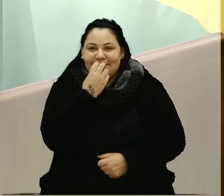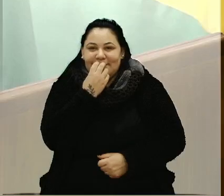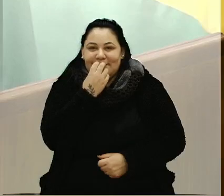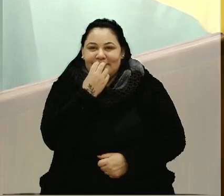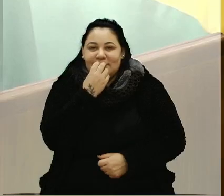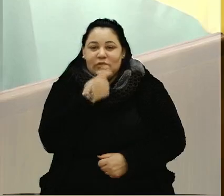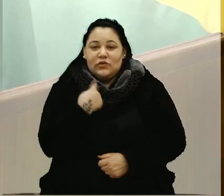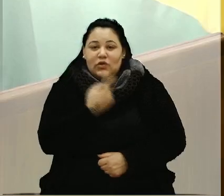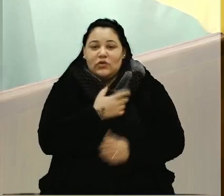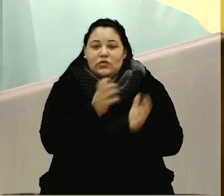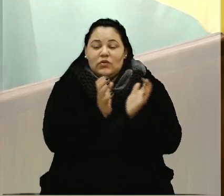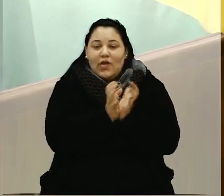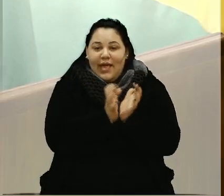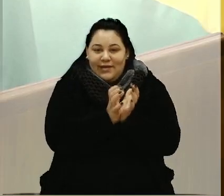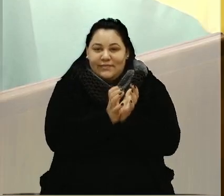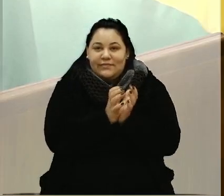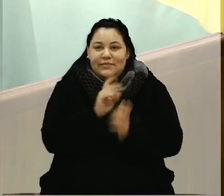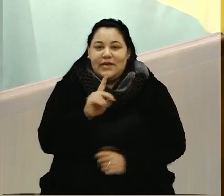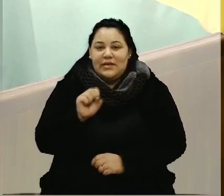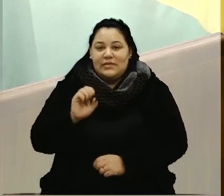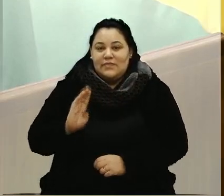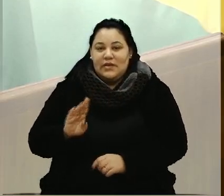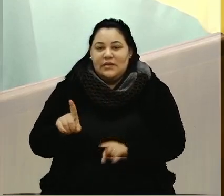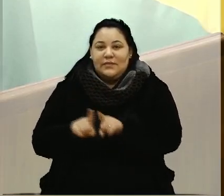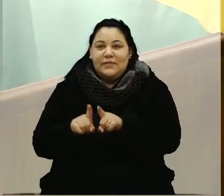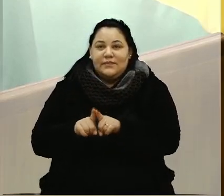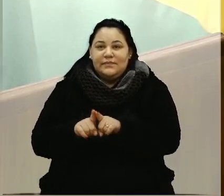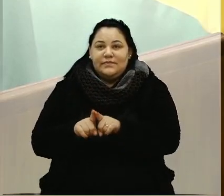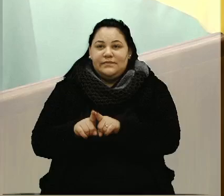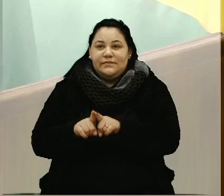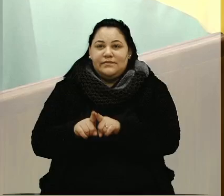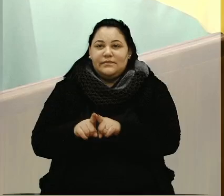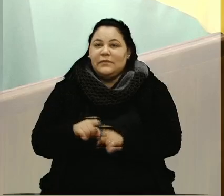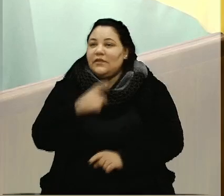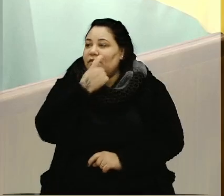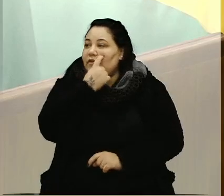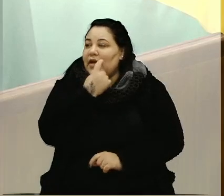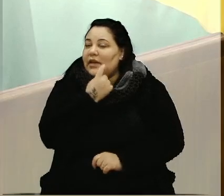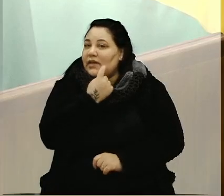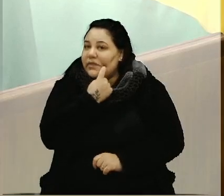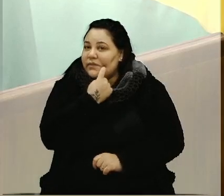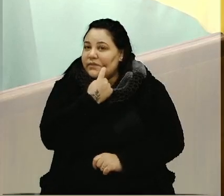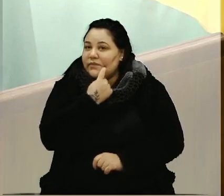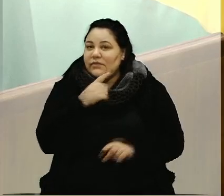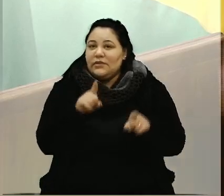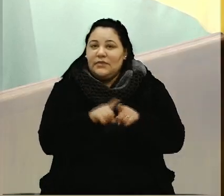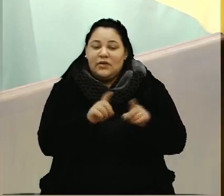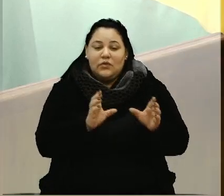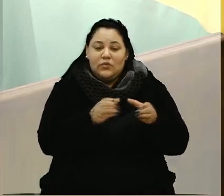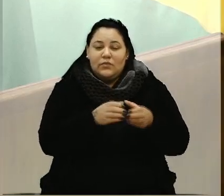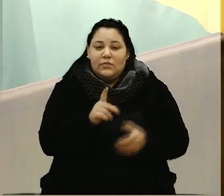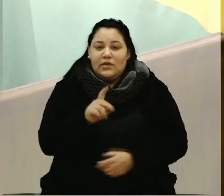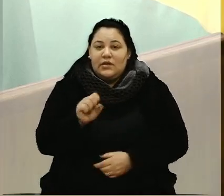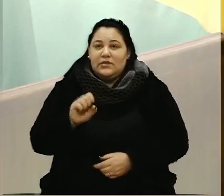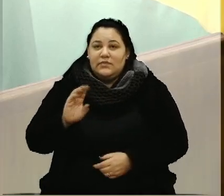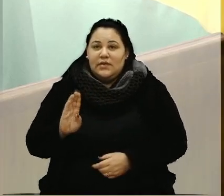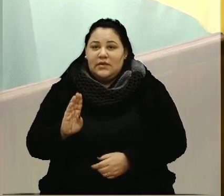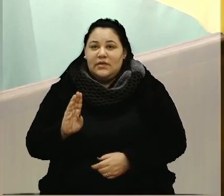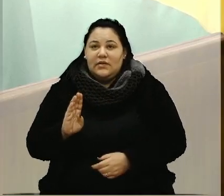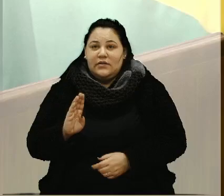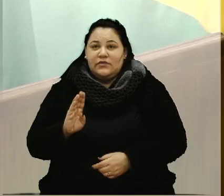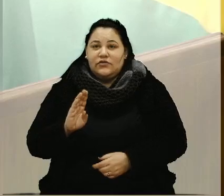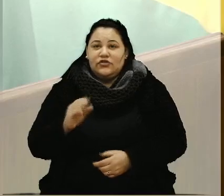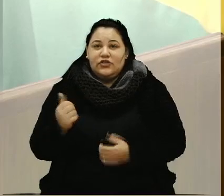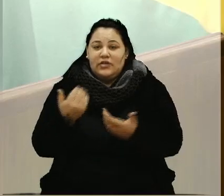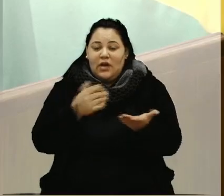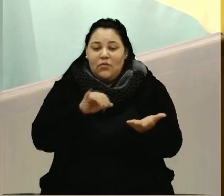nosso colega do PSB também, o Wagner Petrini, a bancada do PSB, de oportunizar momentos como